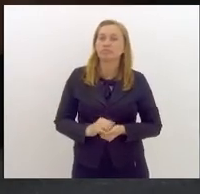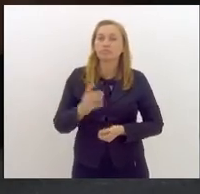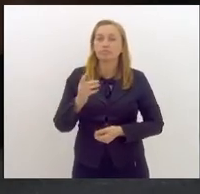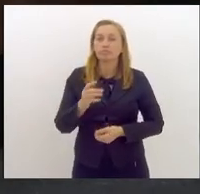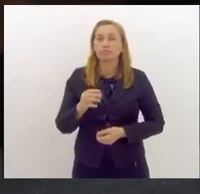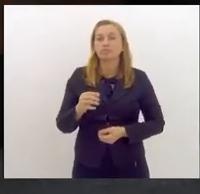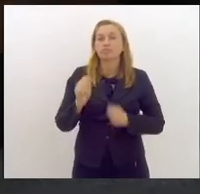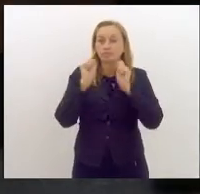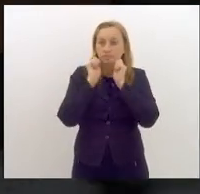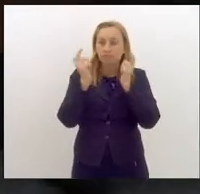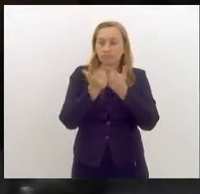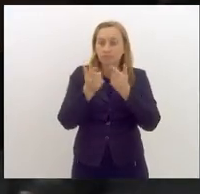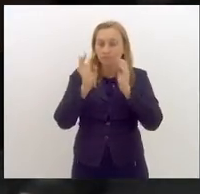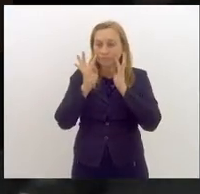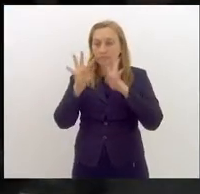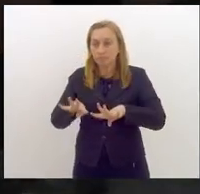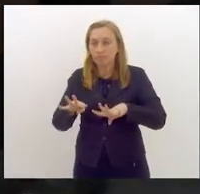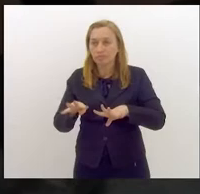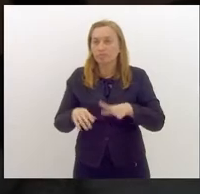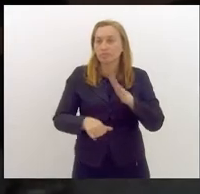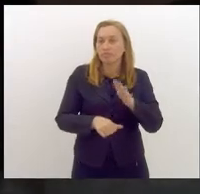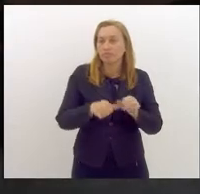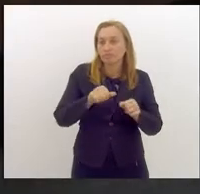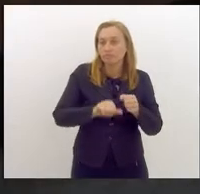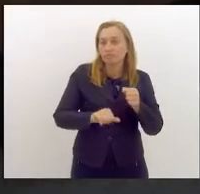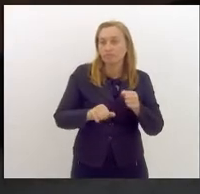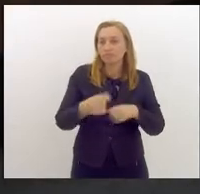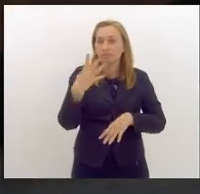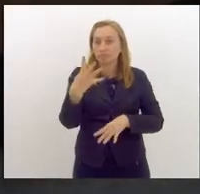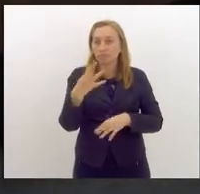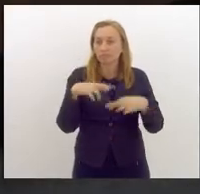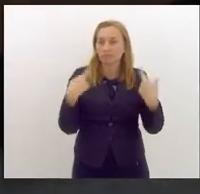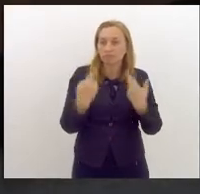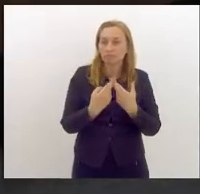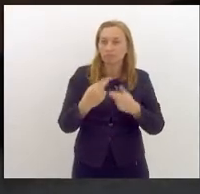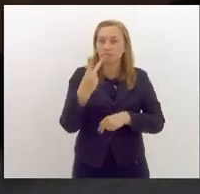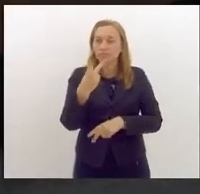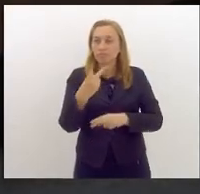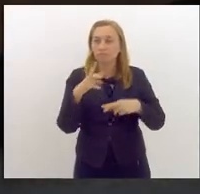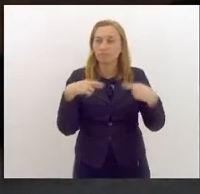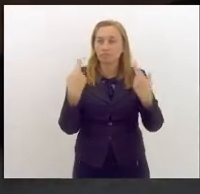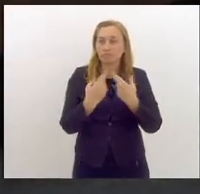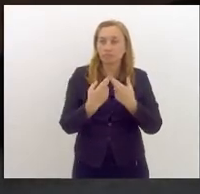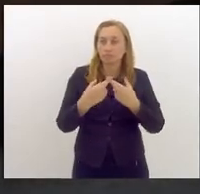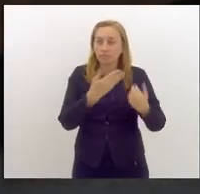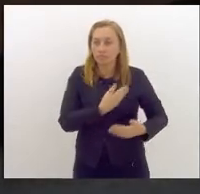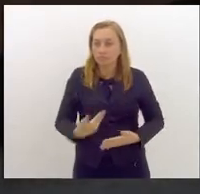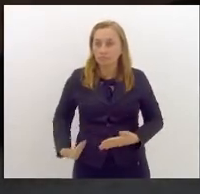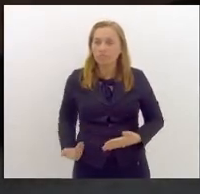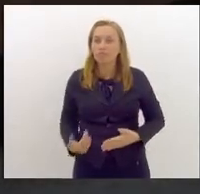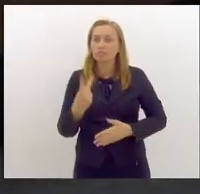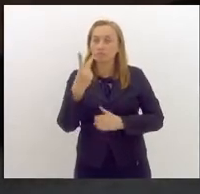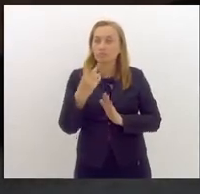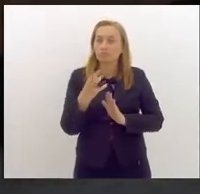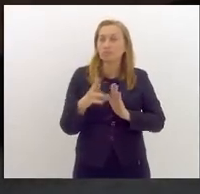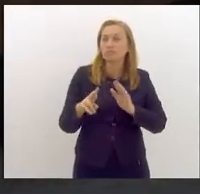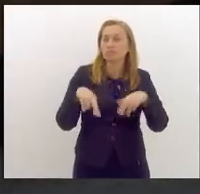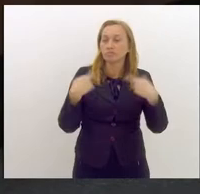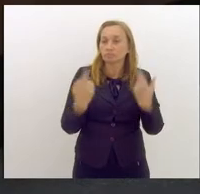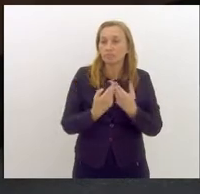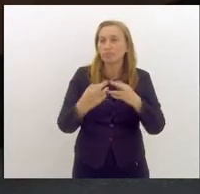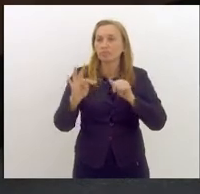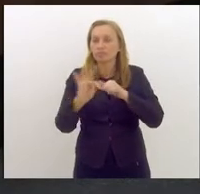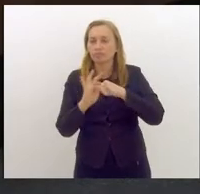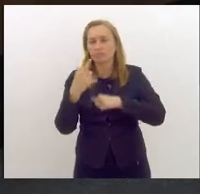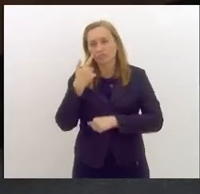nós fizemos quatro reuniões duas audiências pública duas reuniões técnicas e uma coisa que eu